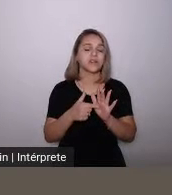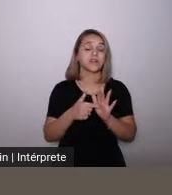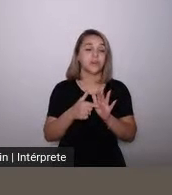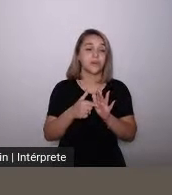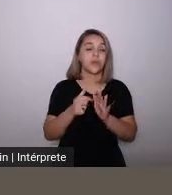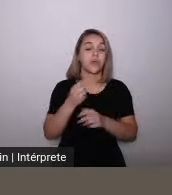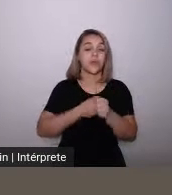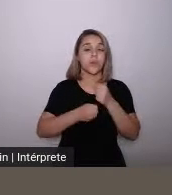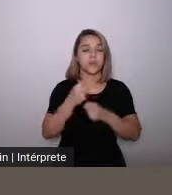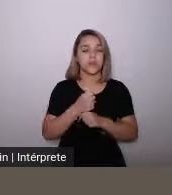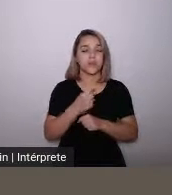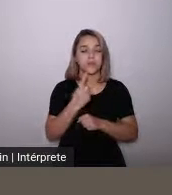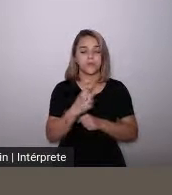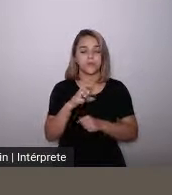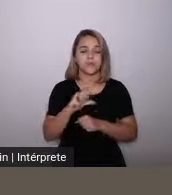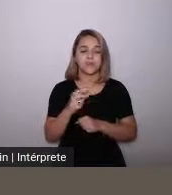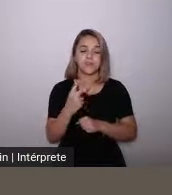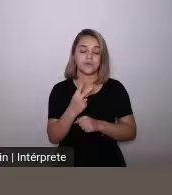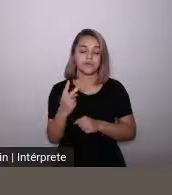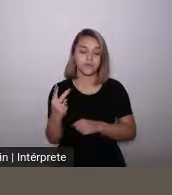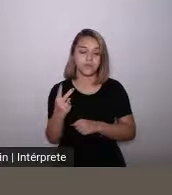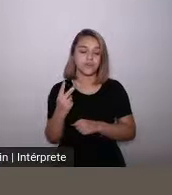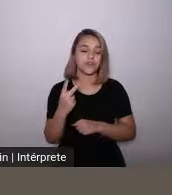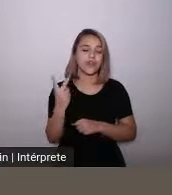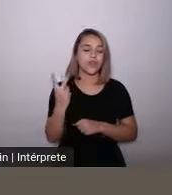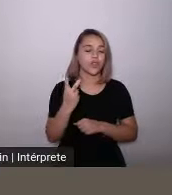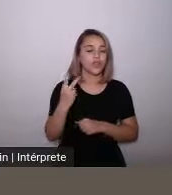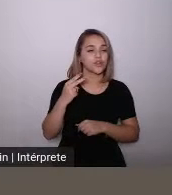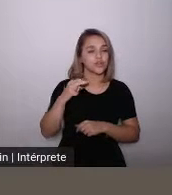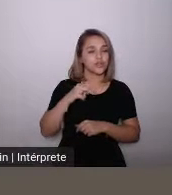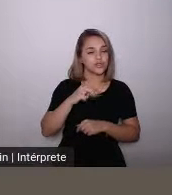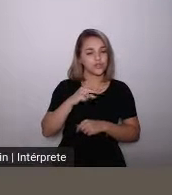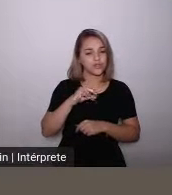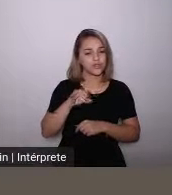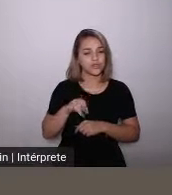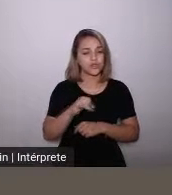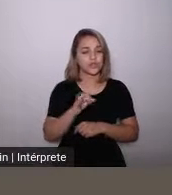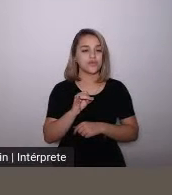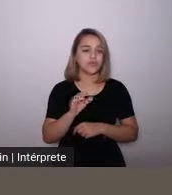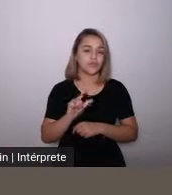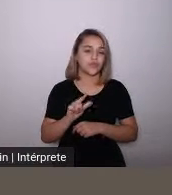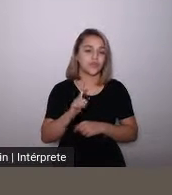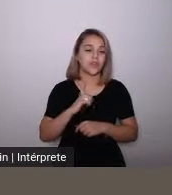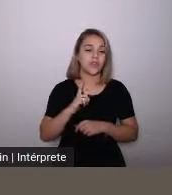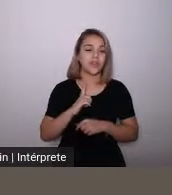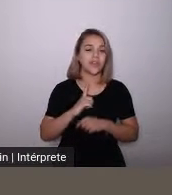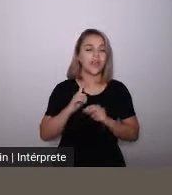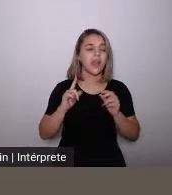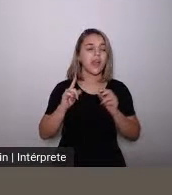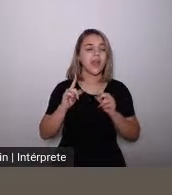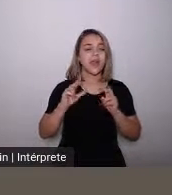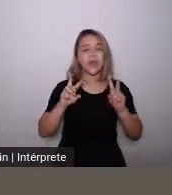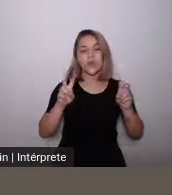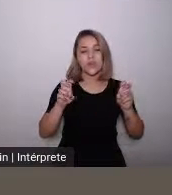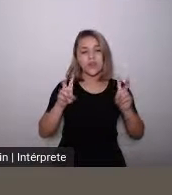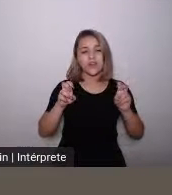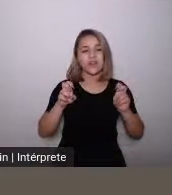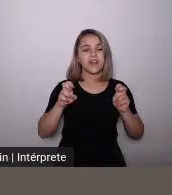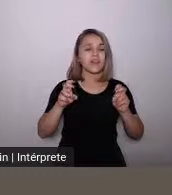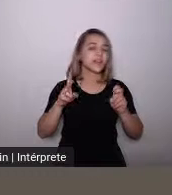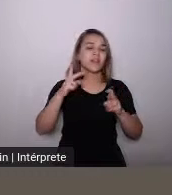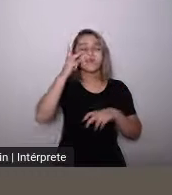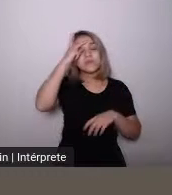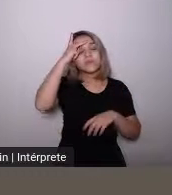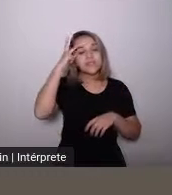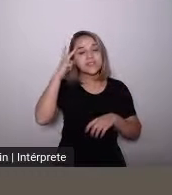de 22, ele vai dirigir a Caligari o termo que para muitos naqueles anos era sinônimo